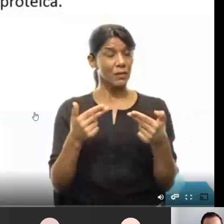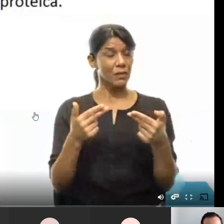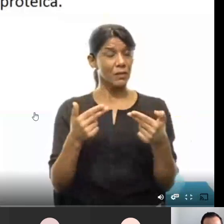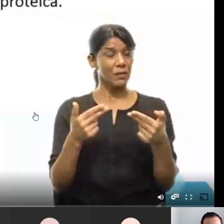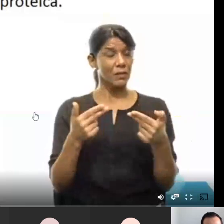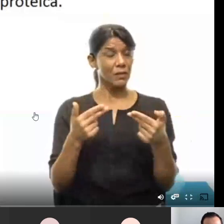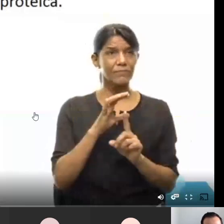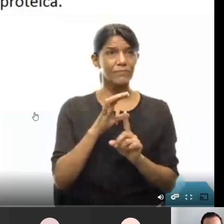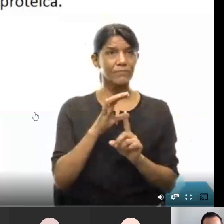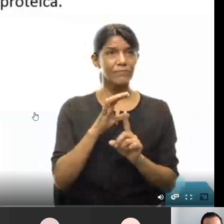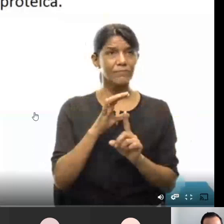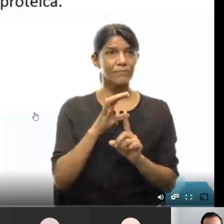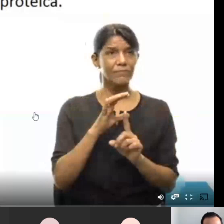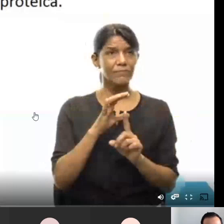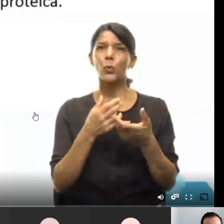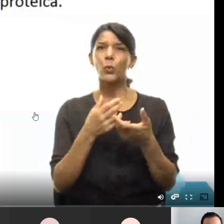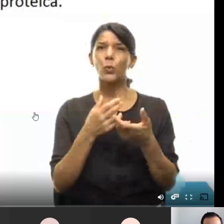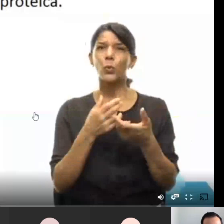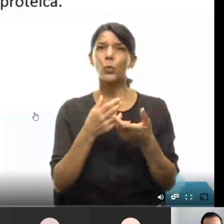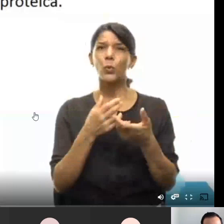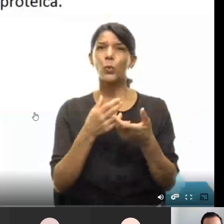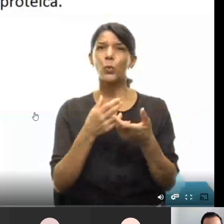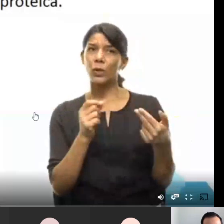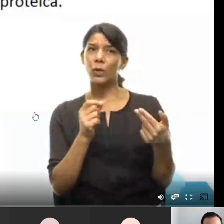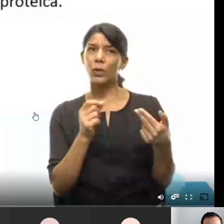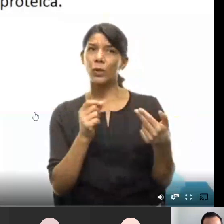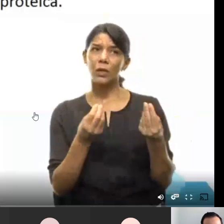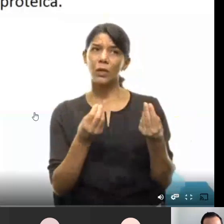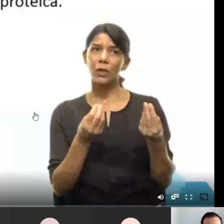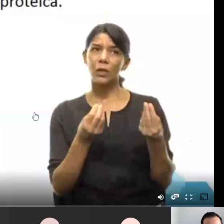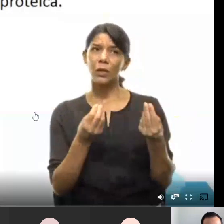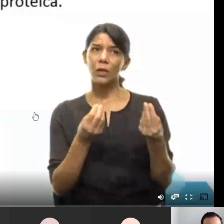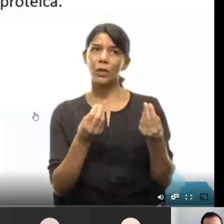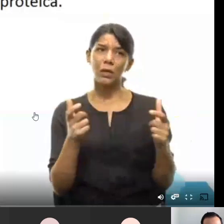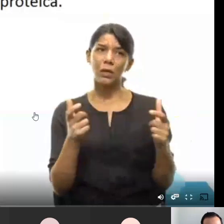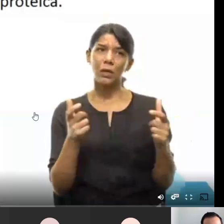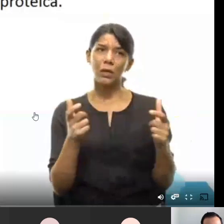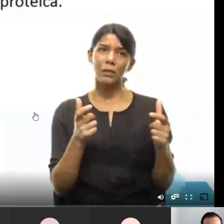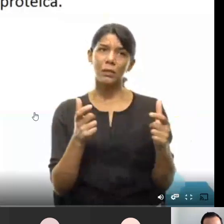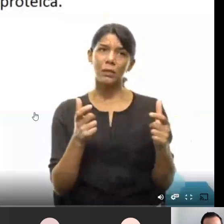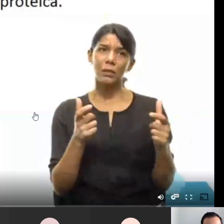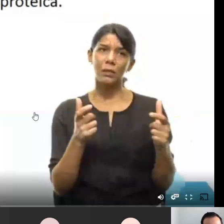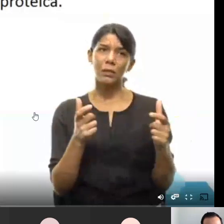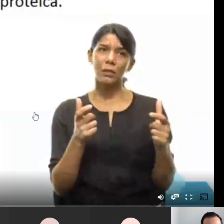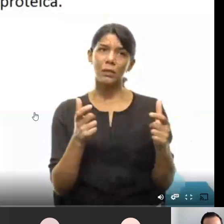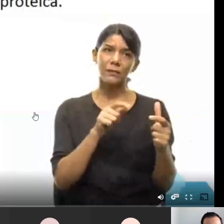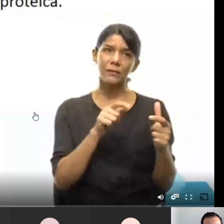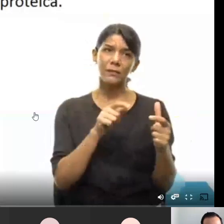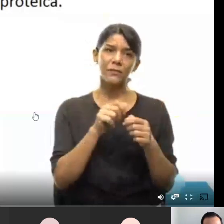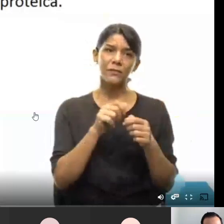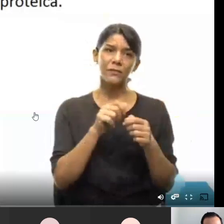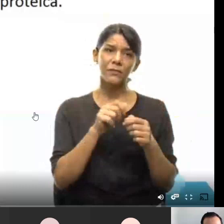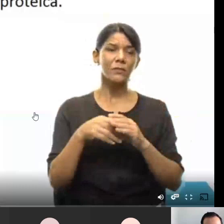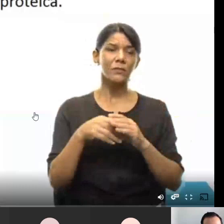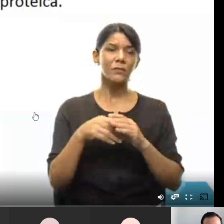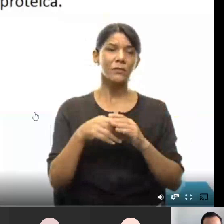atingir, em alguns casos, grande parte da sua atuação são em